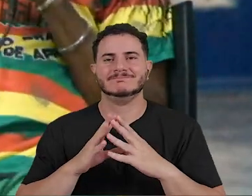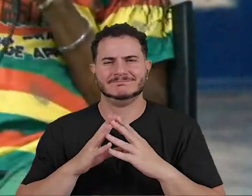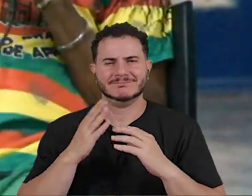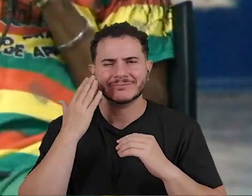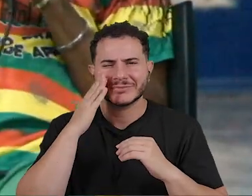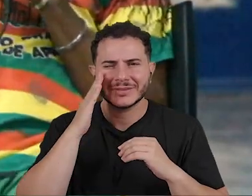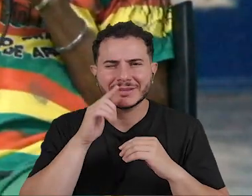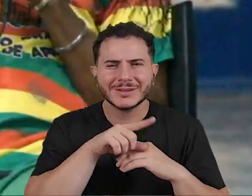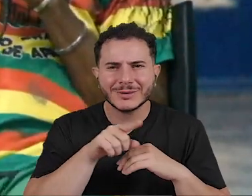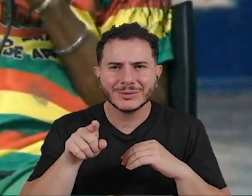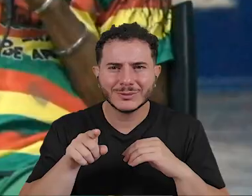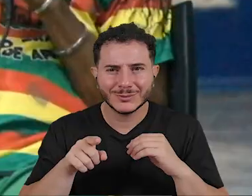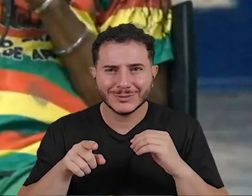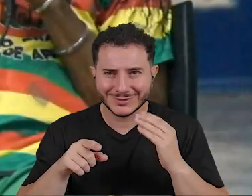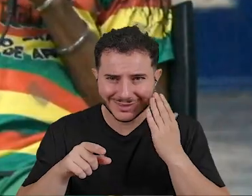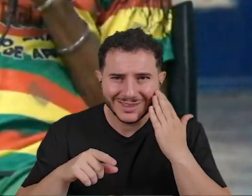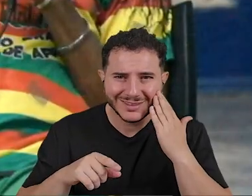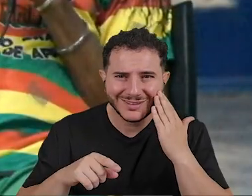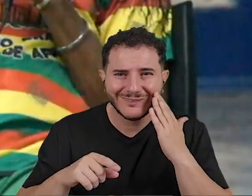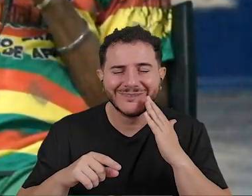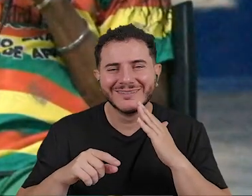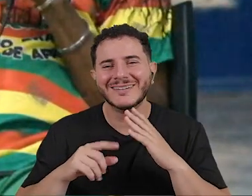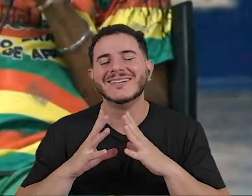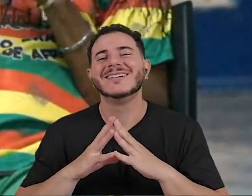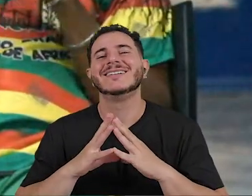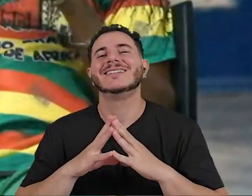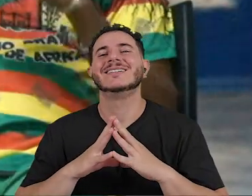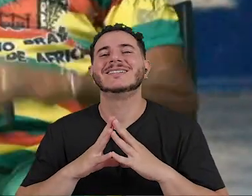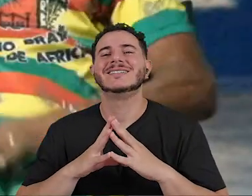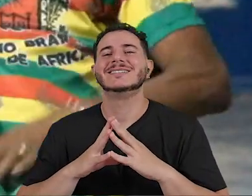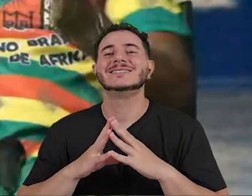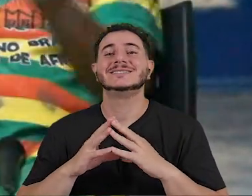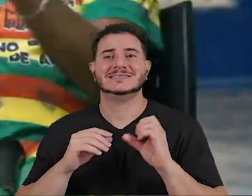Se tu entendesse, se vocês entendessem, fazia isso, ó.